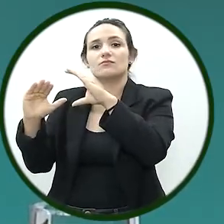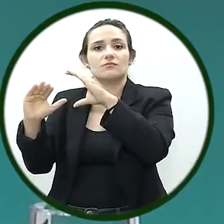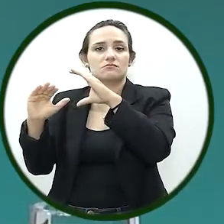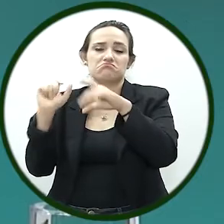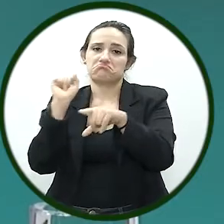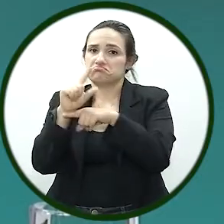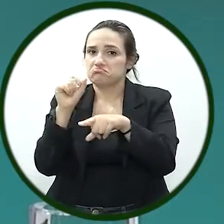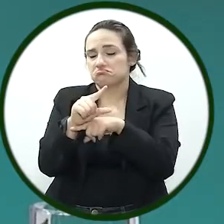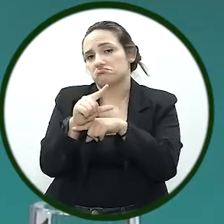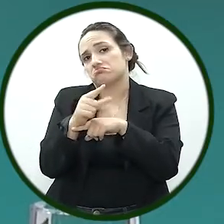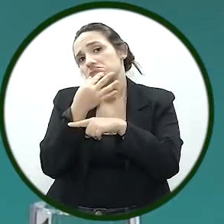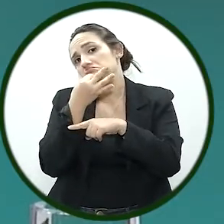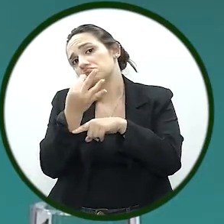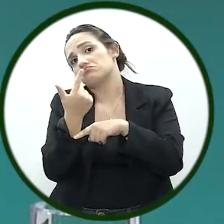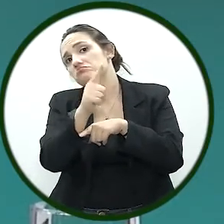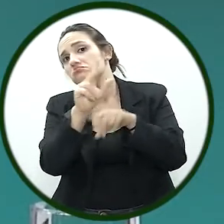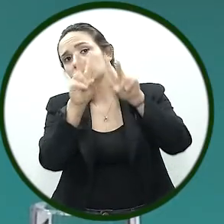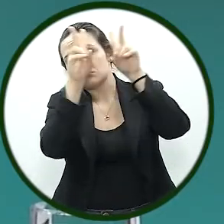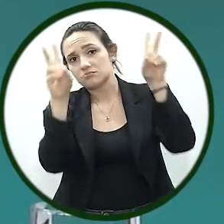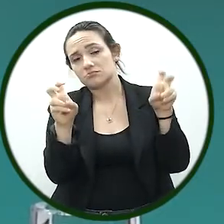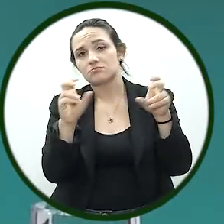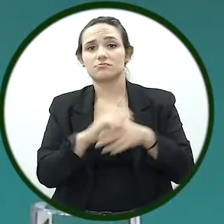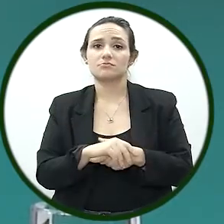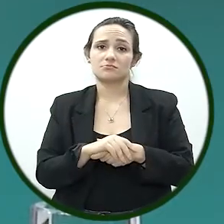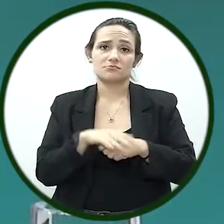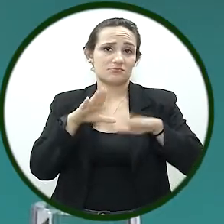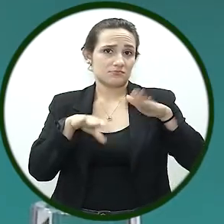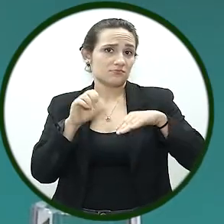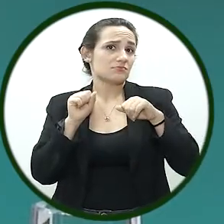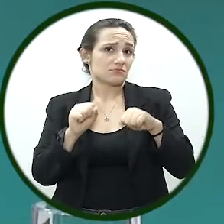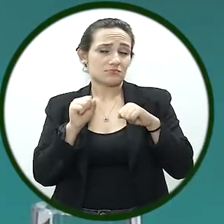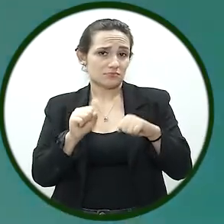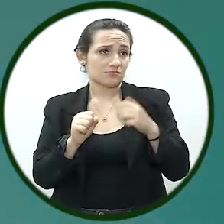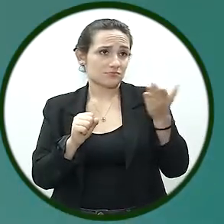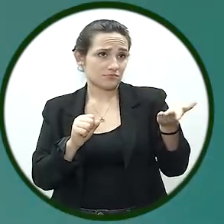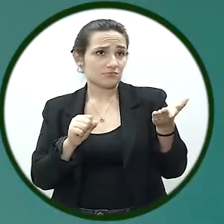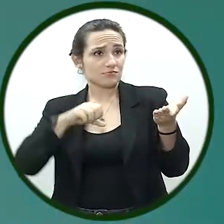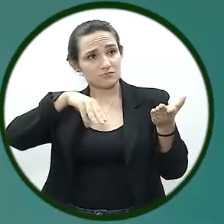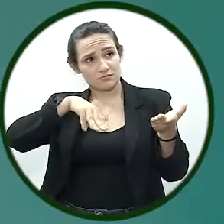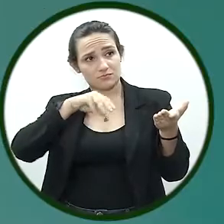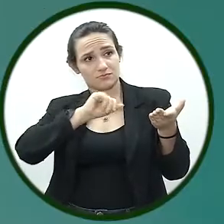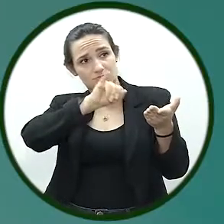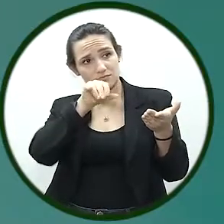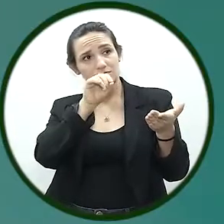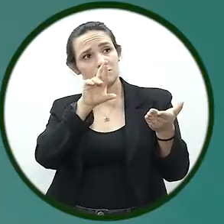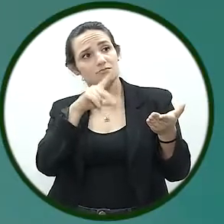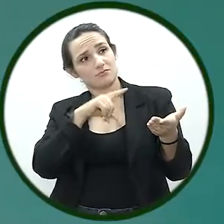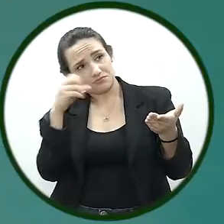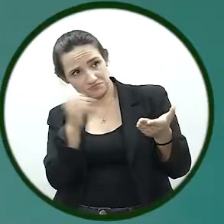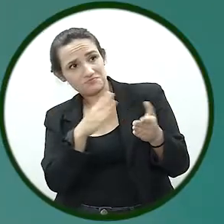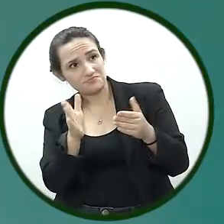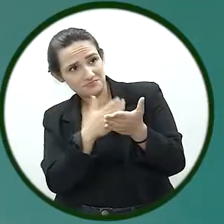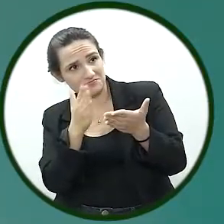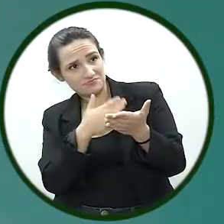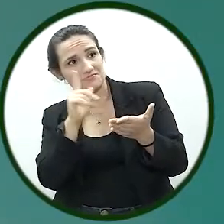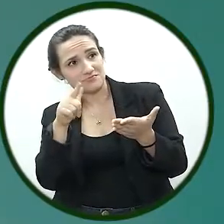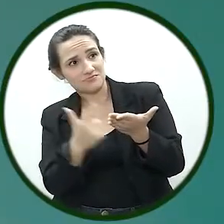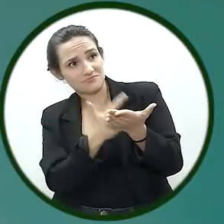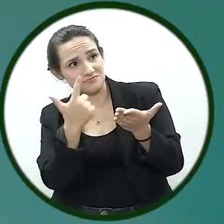Inclusive, o próximo tema pode ser novamente a Major, que vai lançar um novo livro em breve. Sim, em novembro tem um novo livro aí chegando,